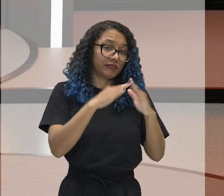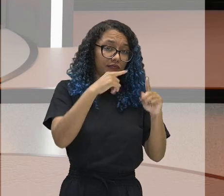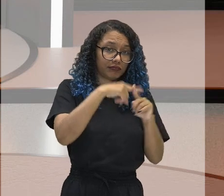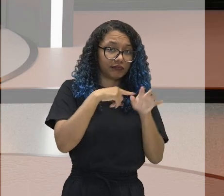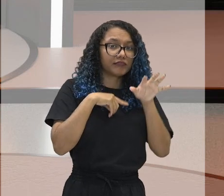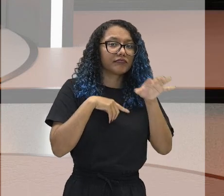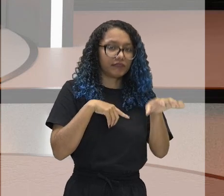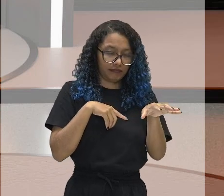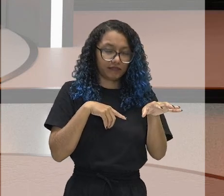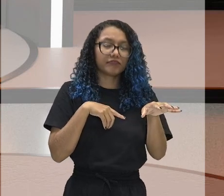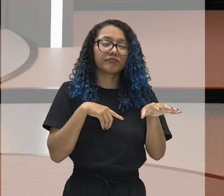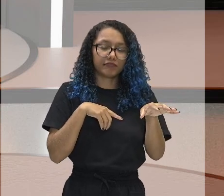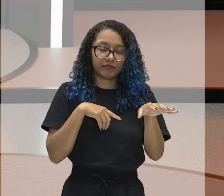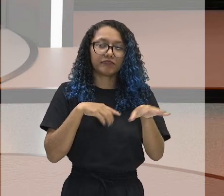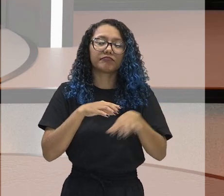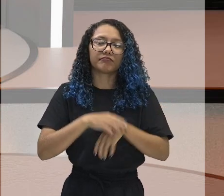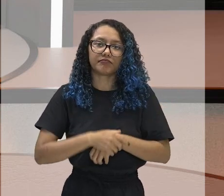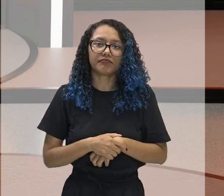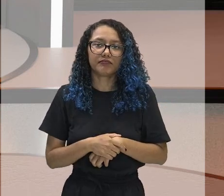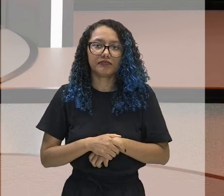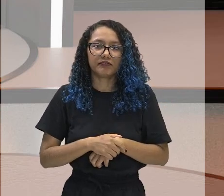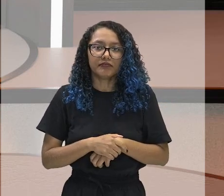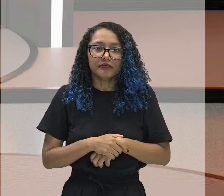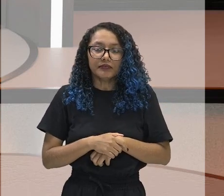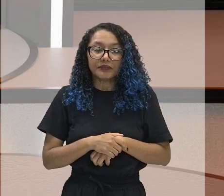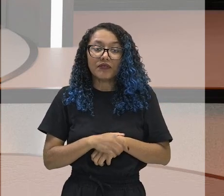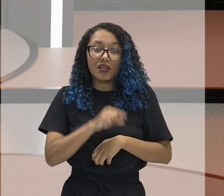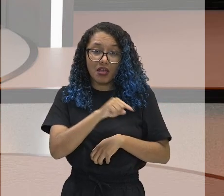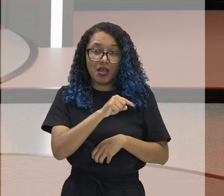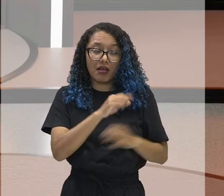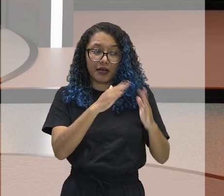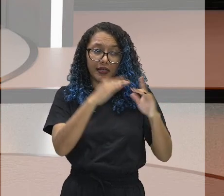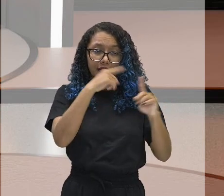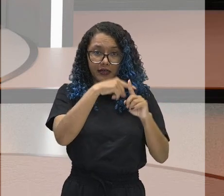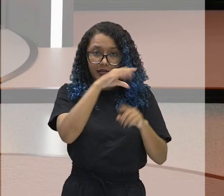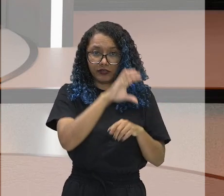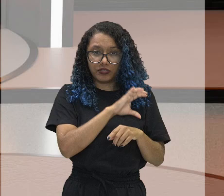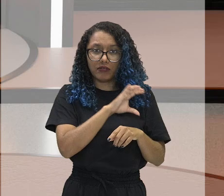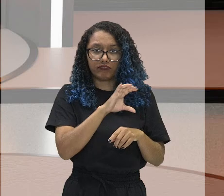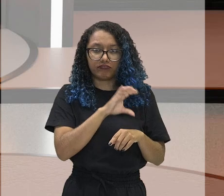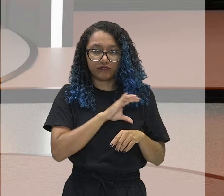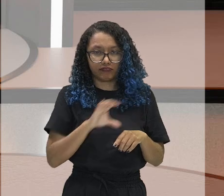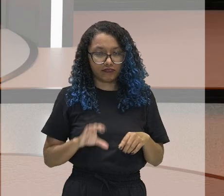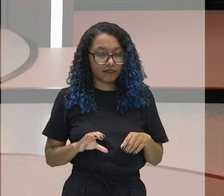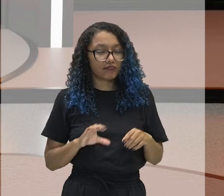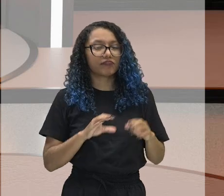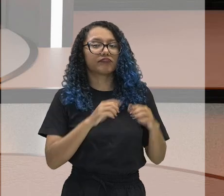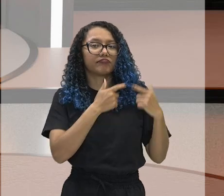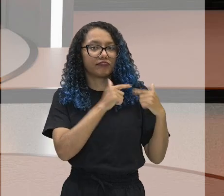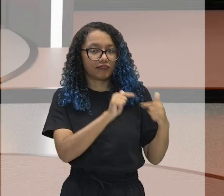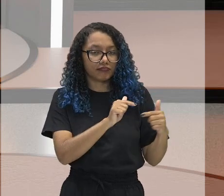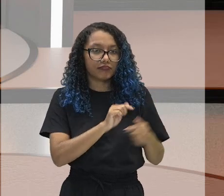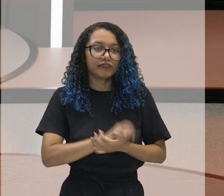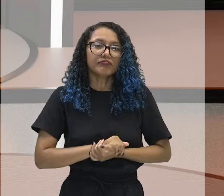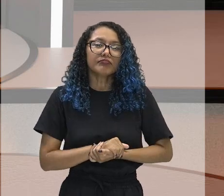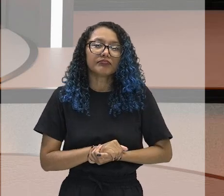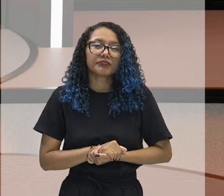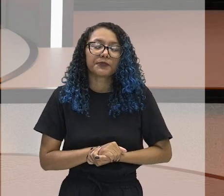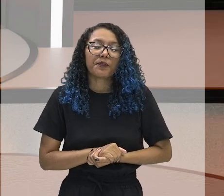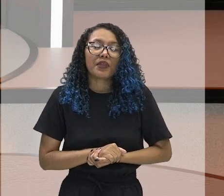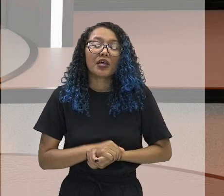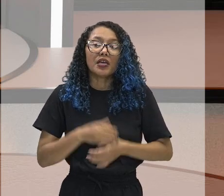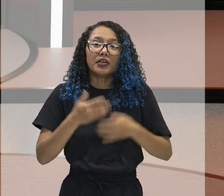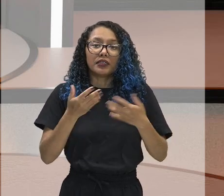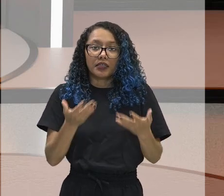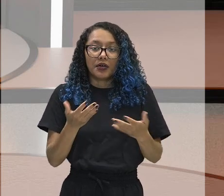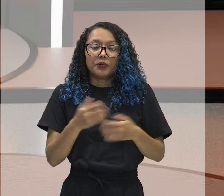viria a ser posteriormente a igreja cristã ortodoxa. Então a gente vê que esses embates culminariam, galera,